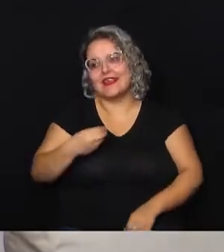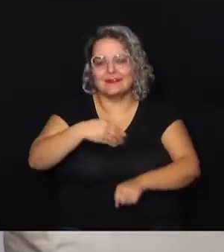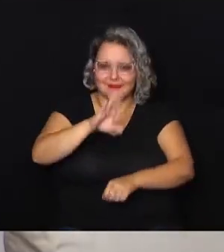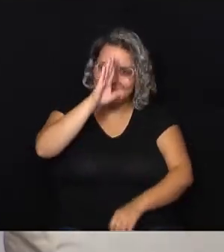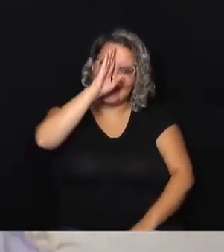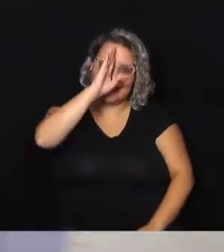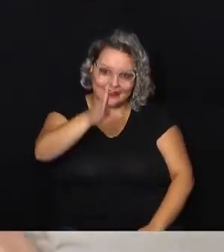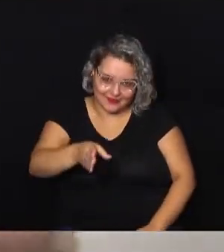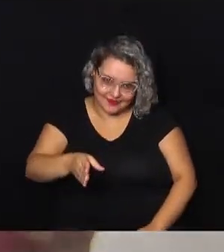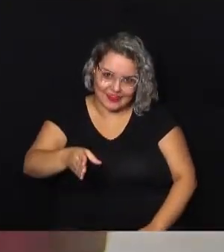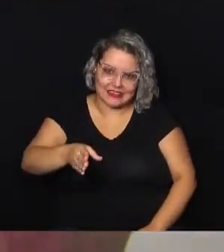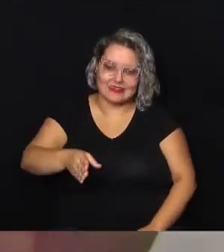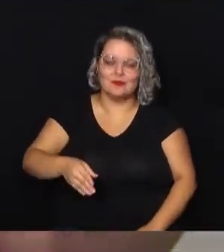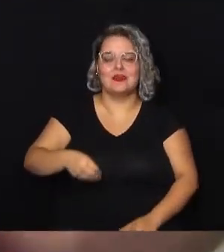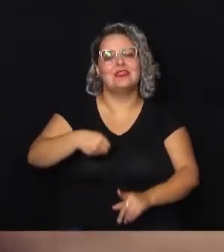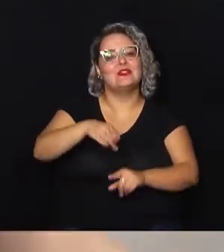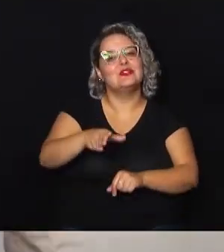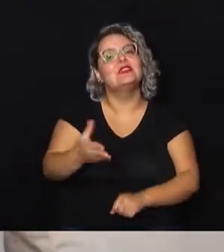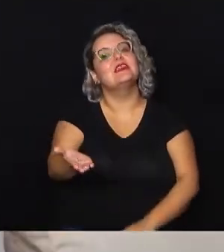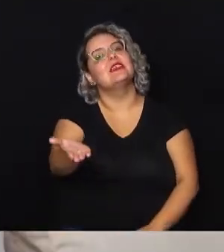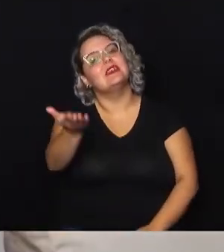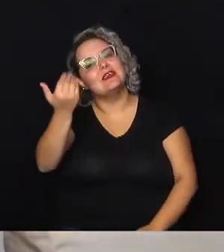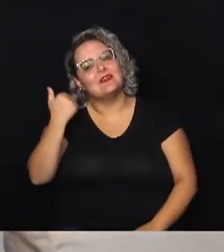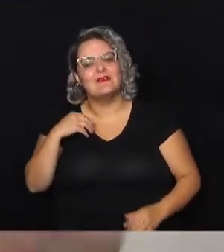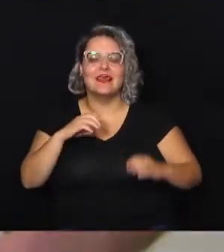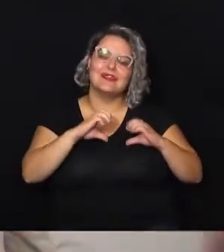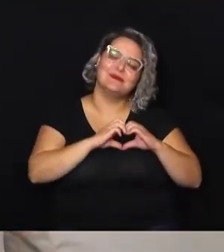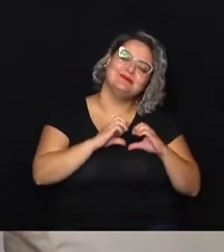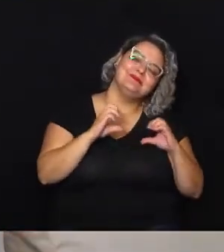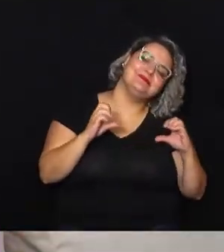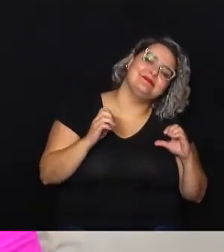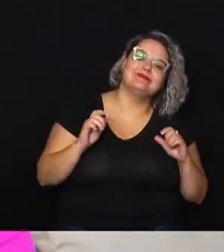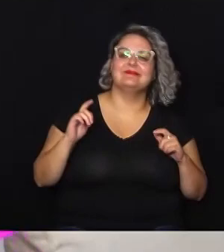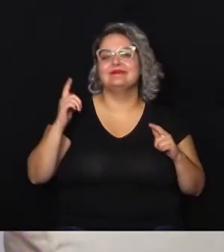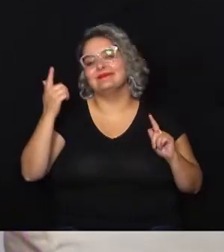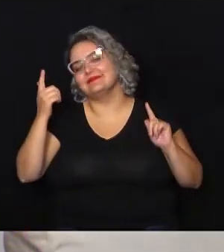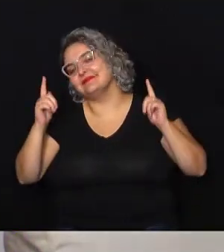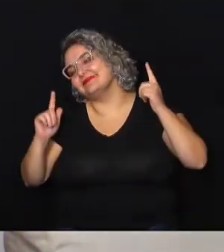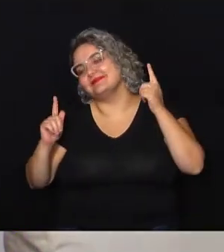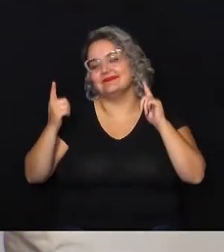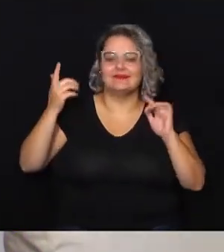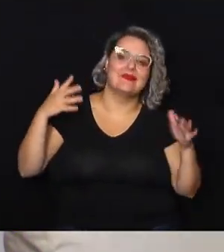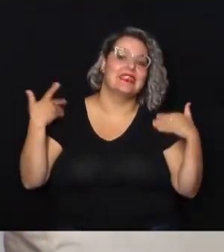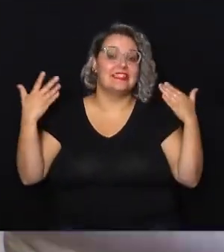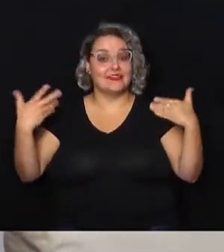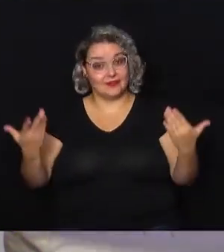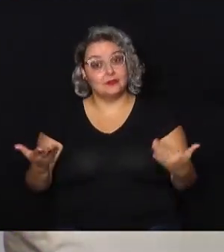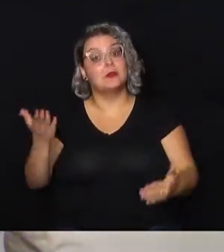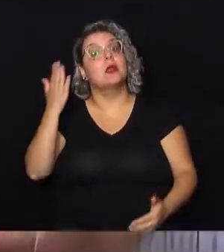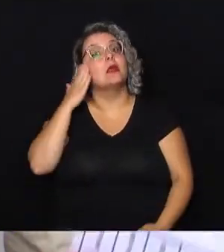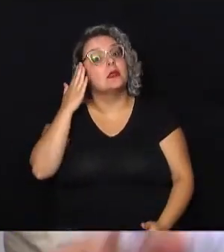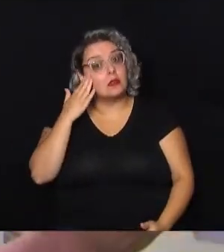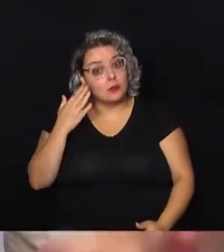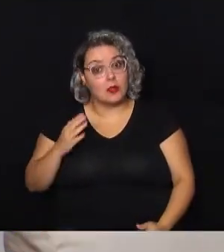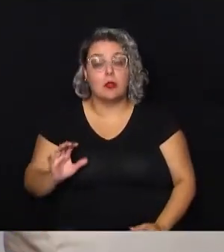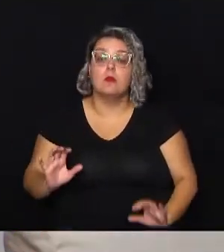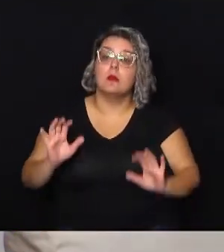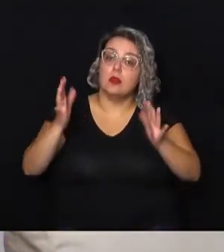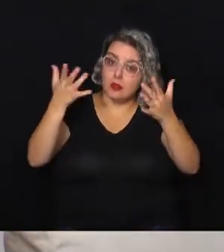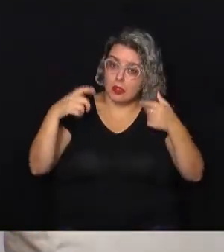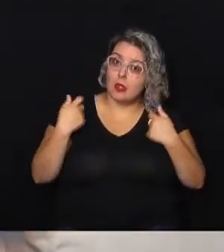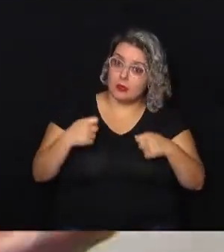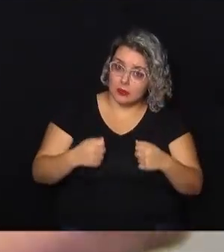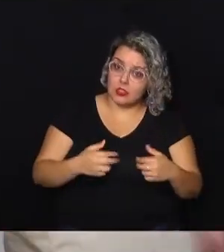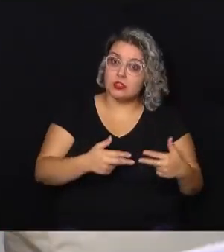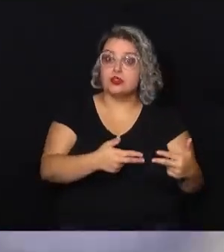principais dicas e venha com o seu coração aberto, com espírito de alegria, mas sabendo que é uma festa que a gente precisa